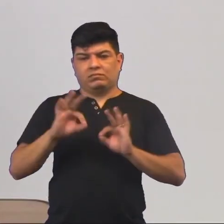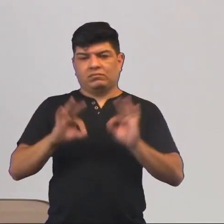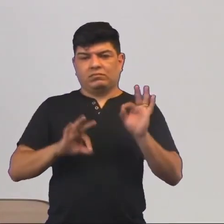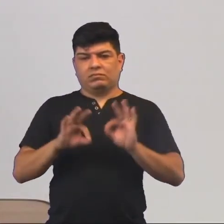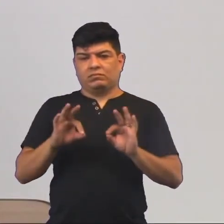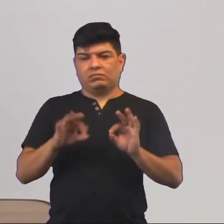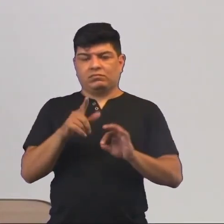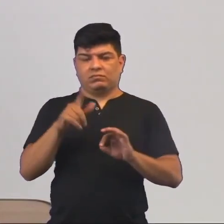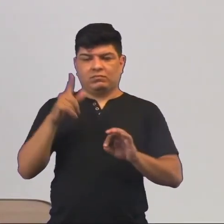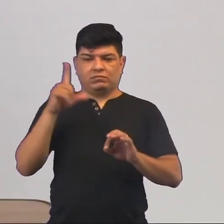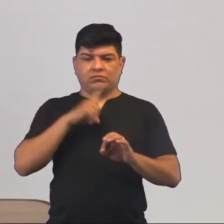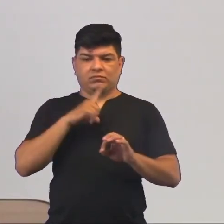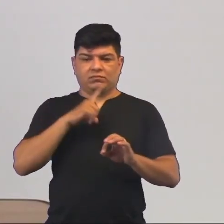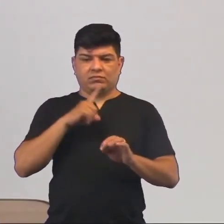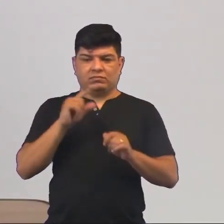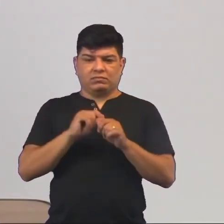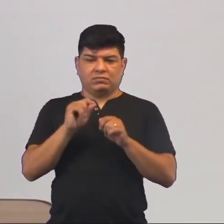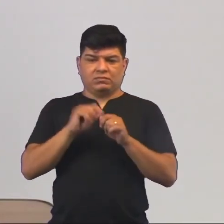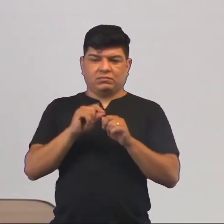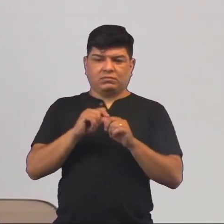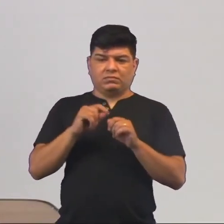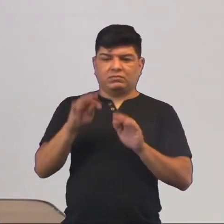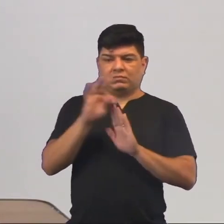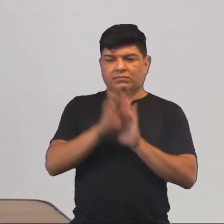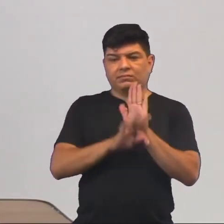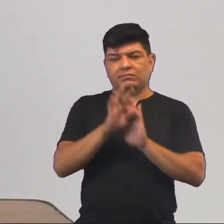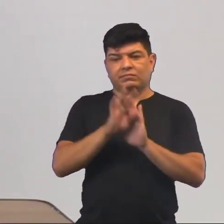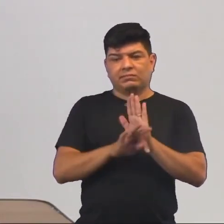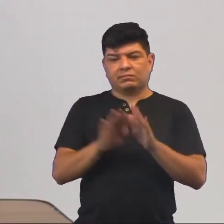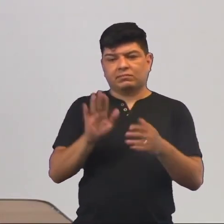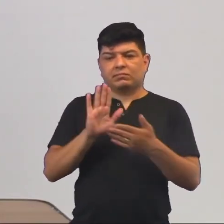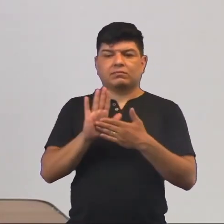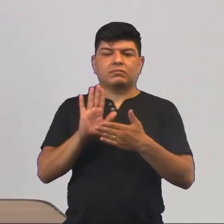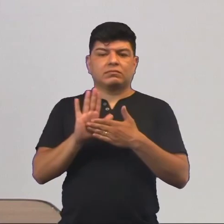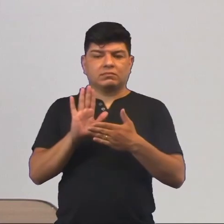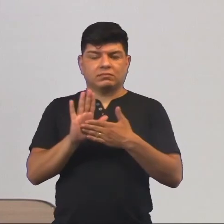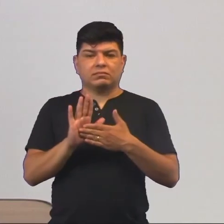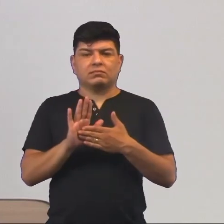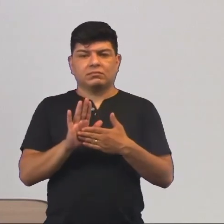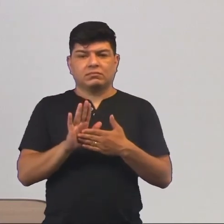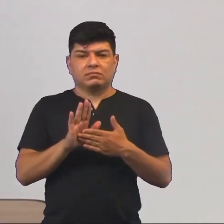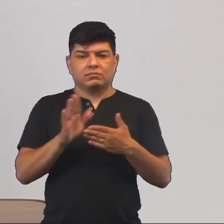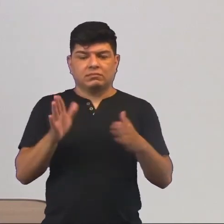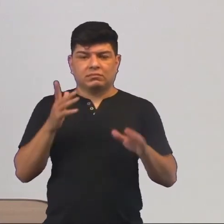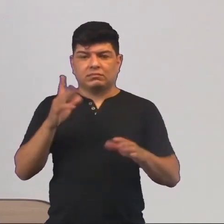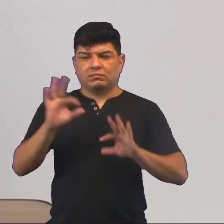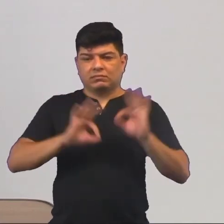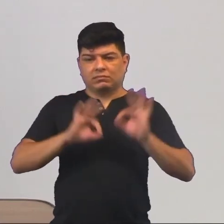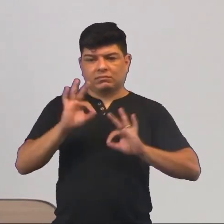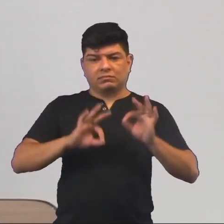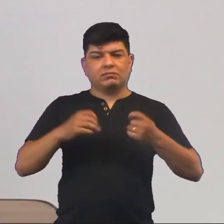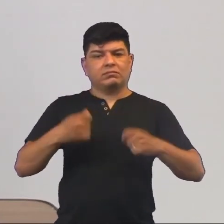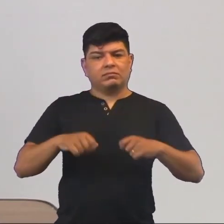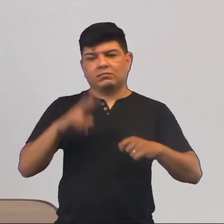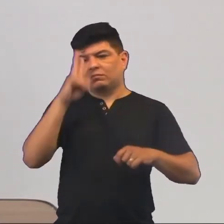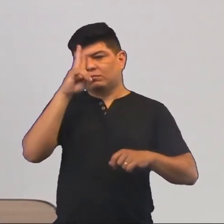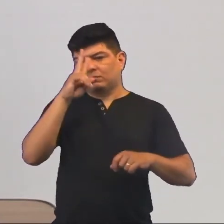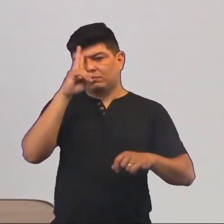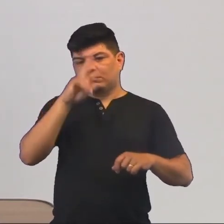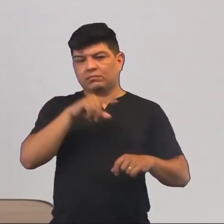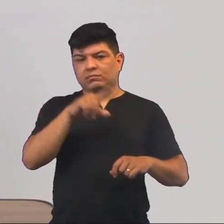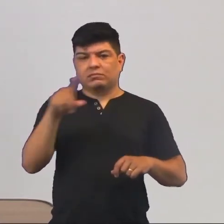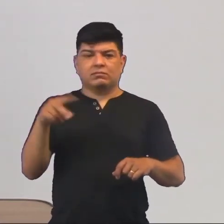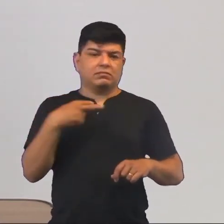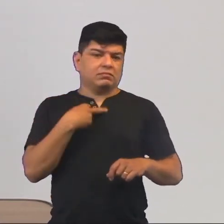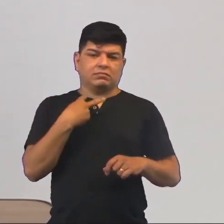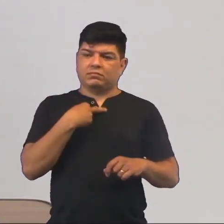tópicos e aí você vai ter feito, né, o registro de um texto expositivo, tá? E é assim que ele deve ser organizado. Lembrando que